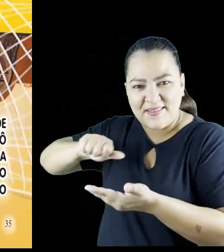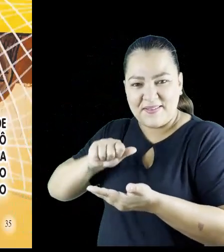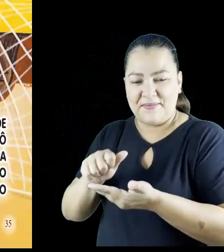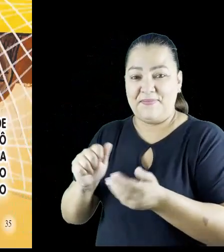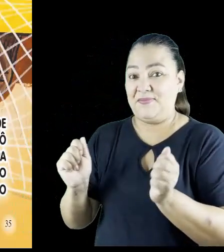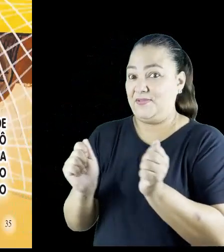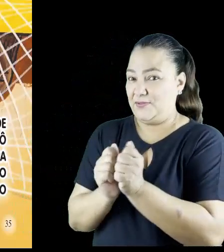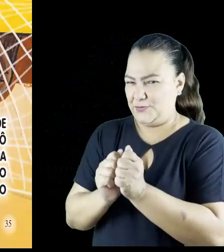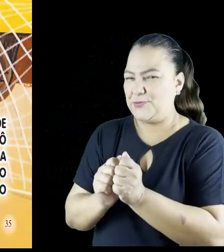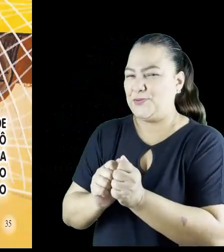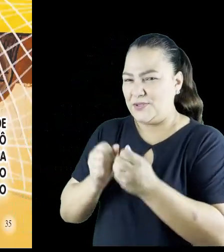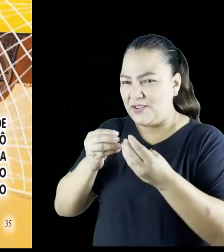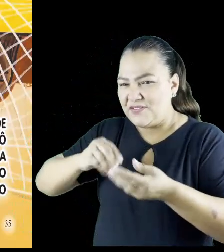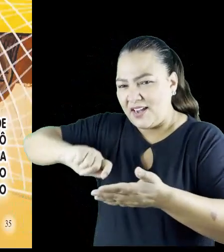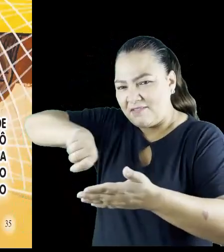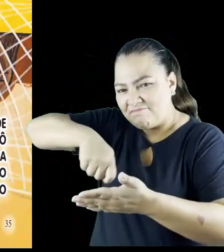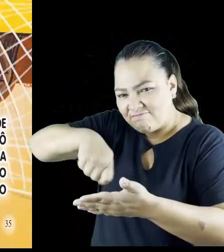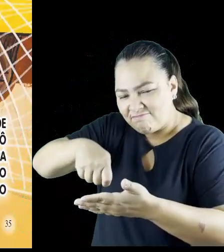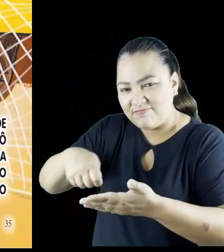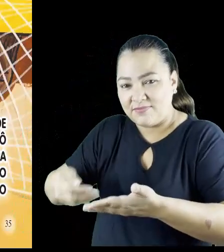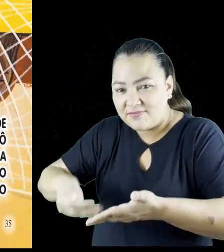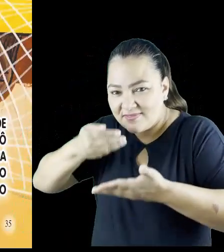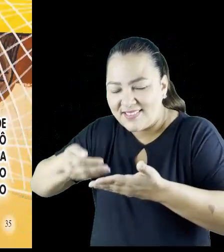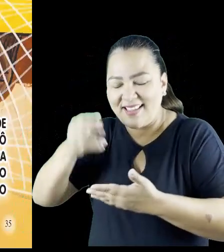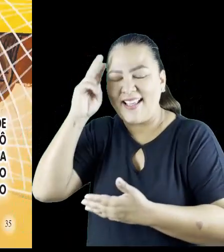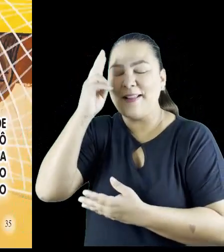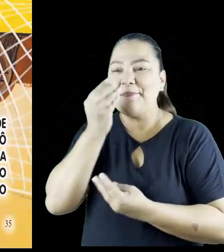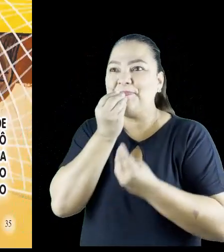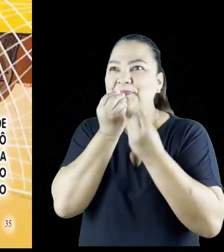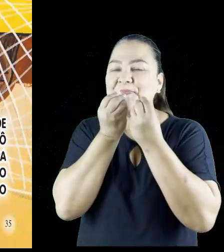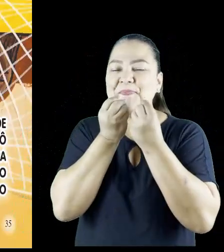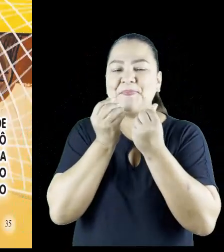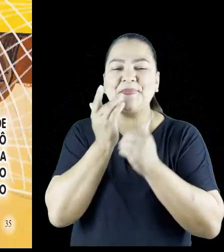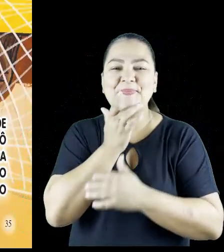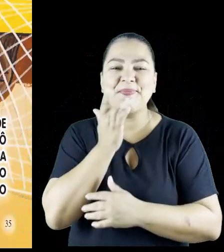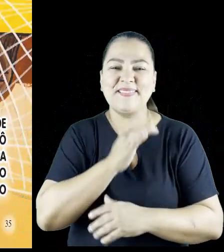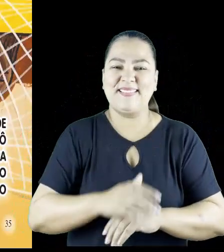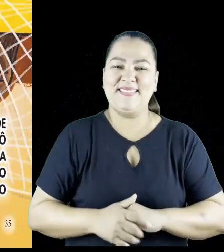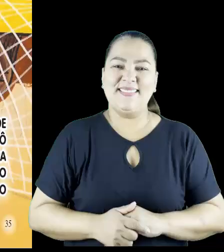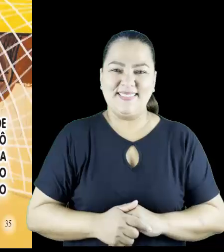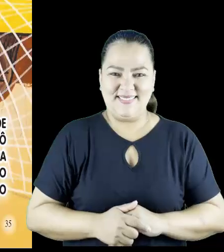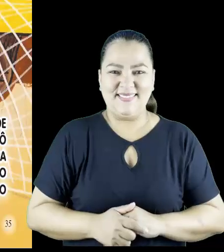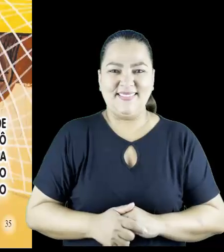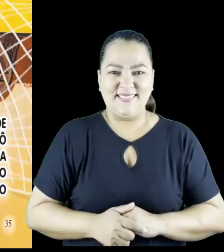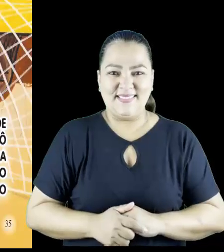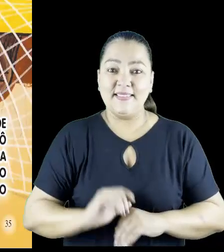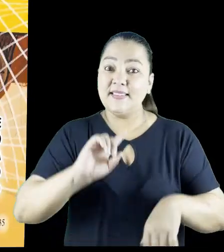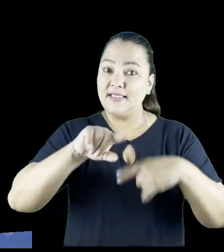por cima acompanhado de um pirãozinho. Só de lembrar já começa a salivar.